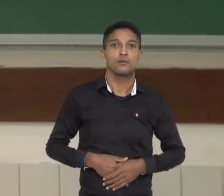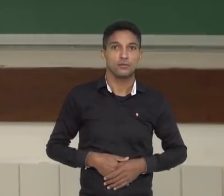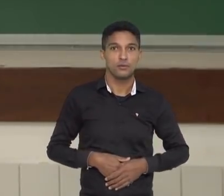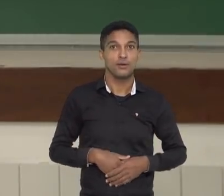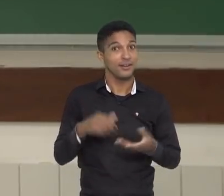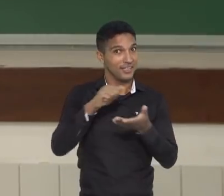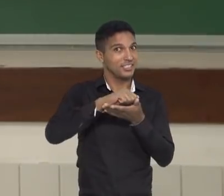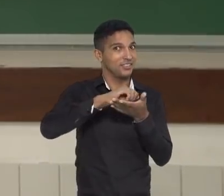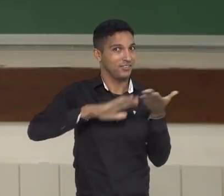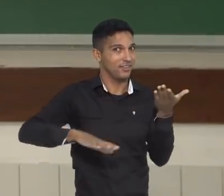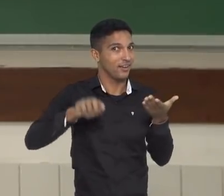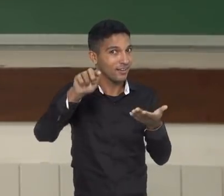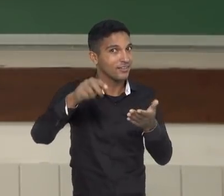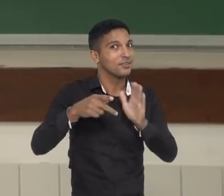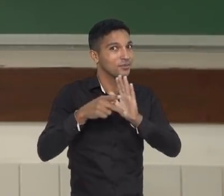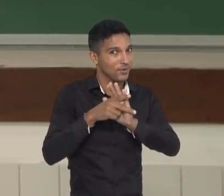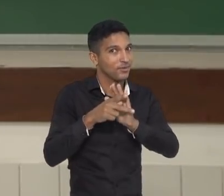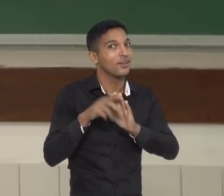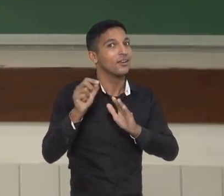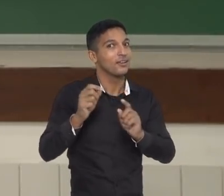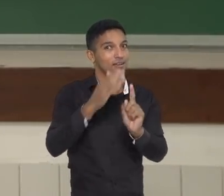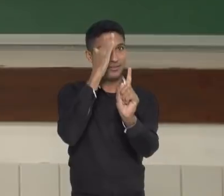fazer essa atividade sobre discurso direto?